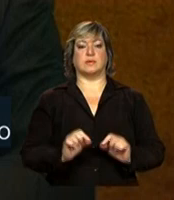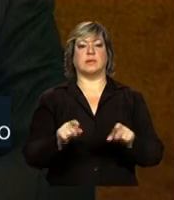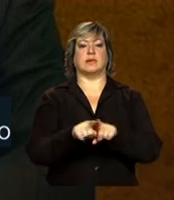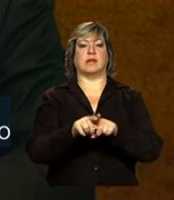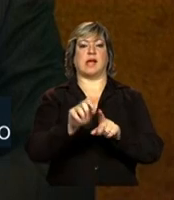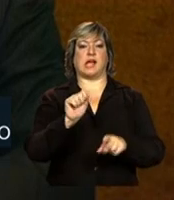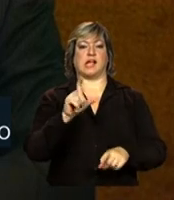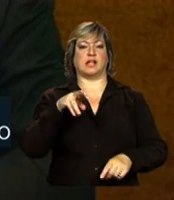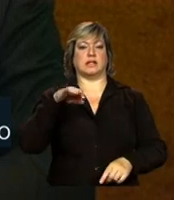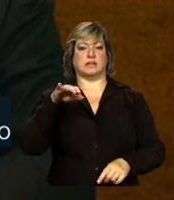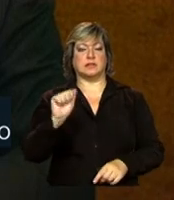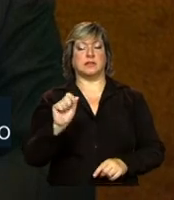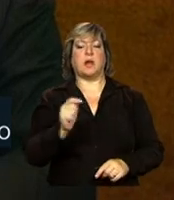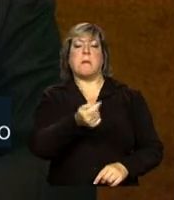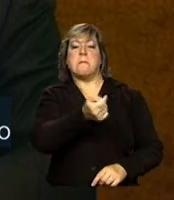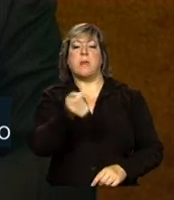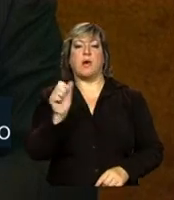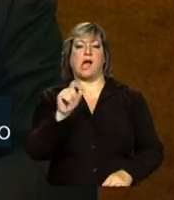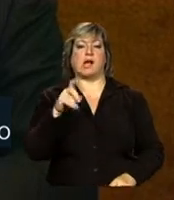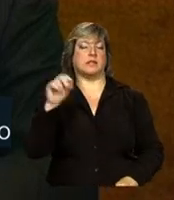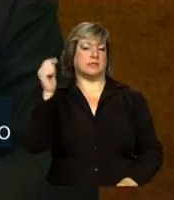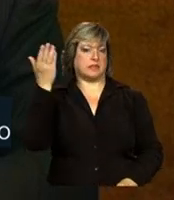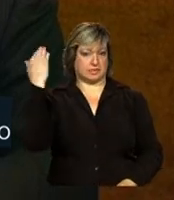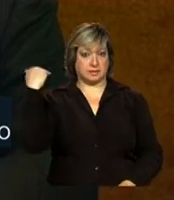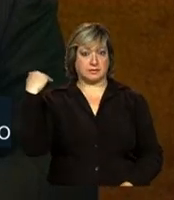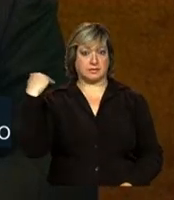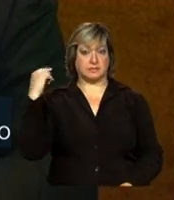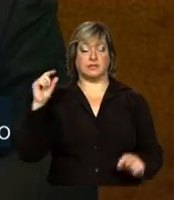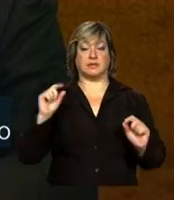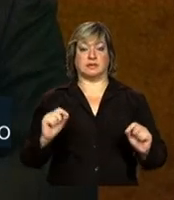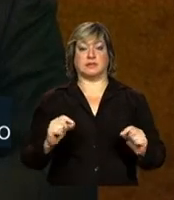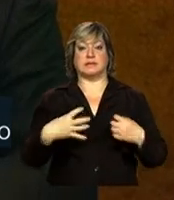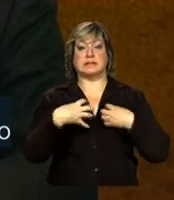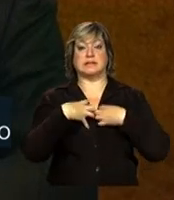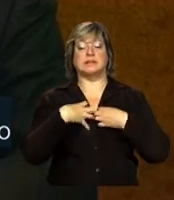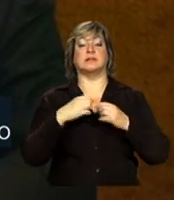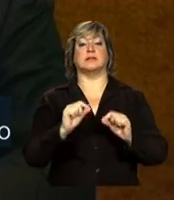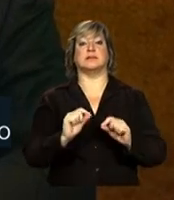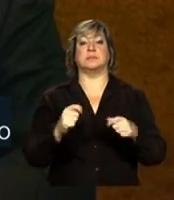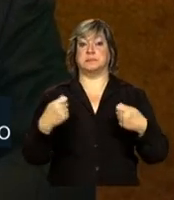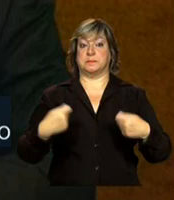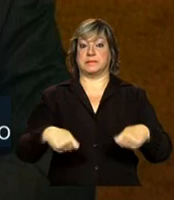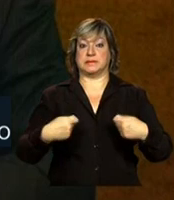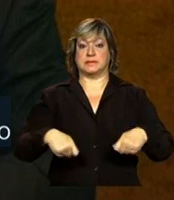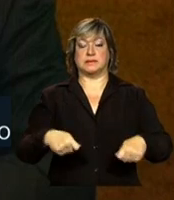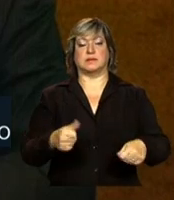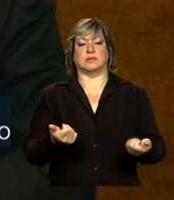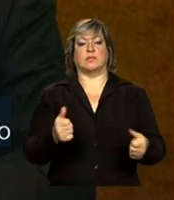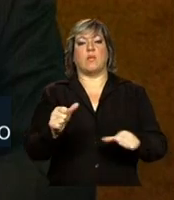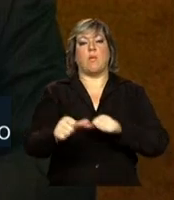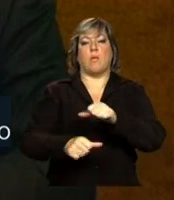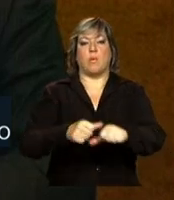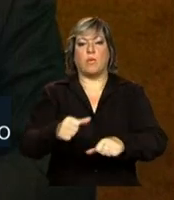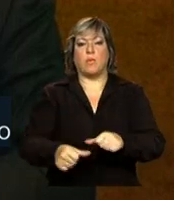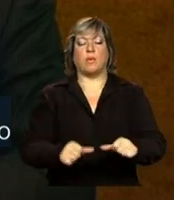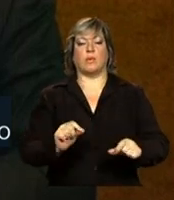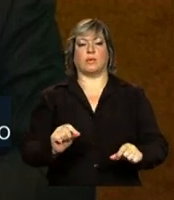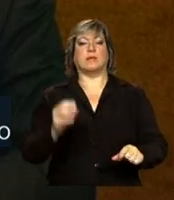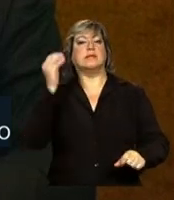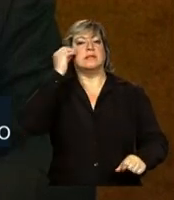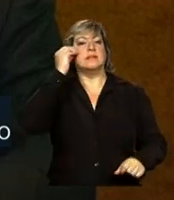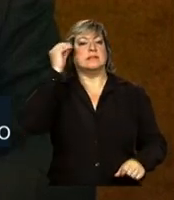agências as poucas agências da época sentindo a necessidade exatamente de trocarem